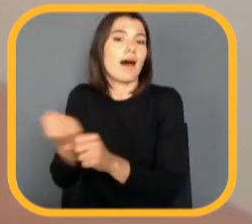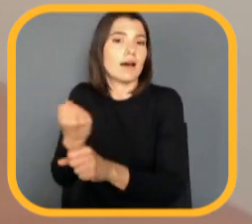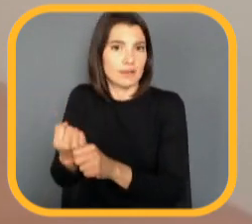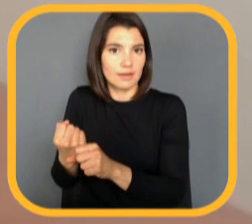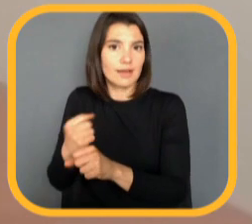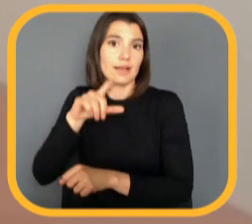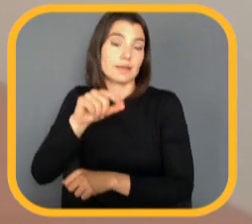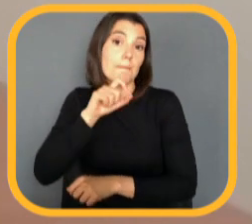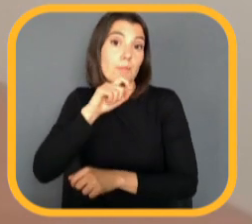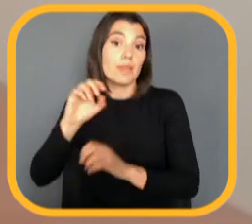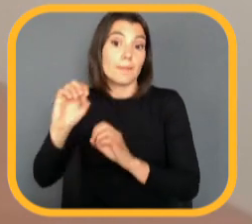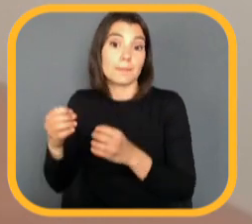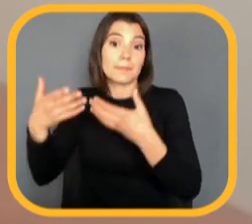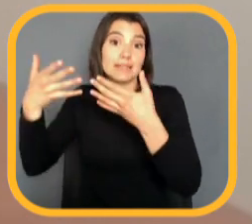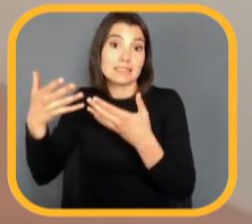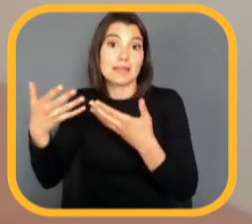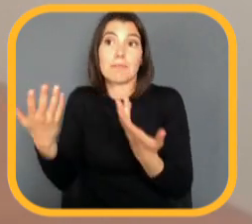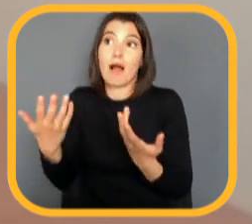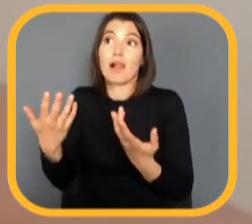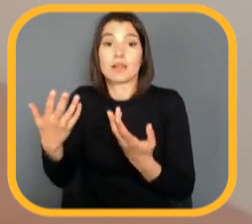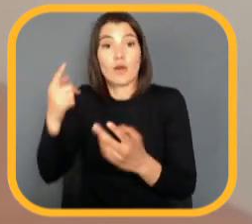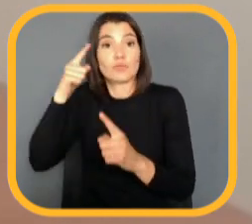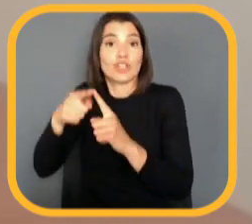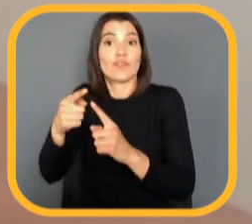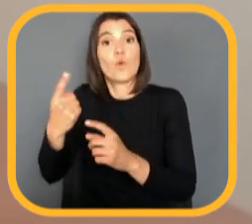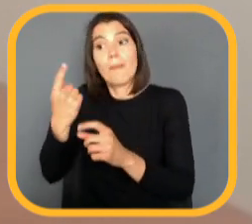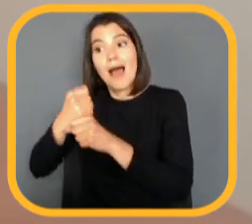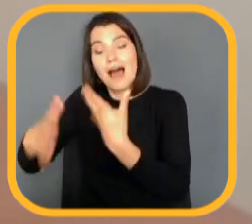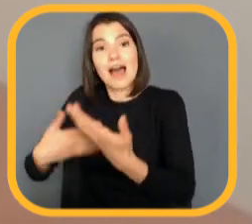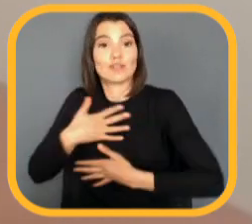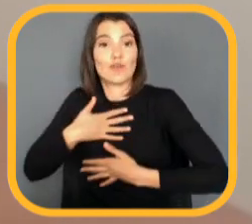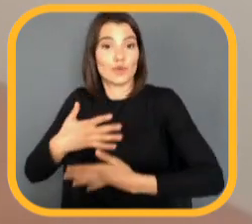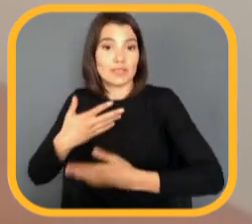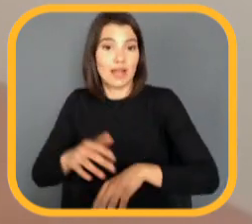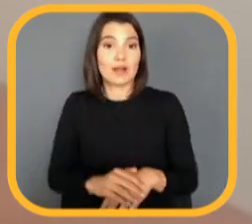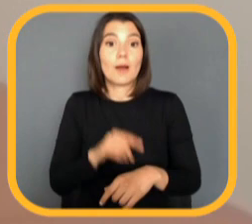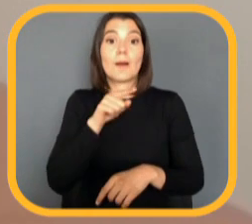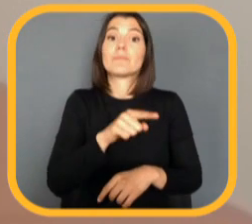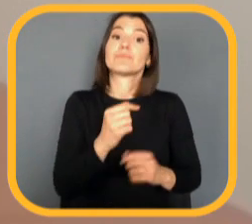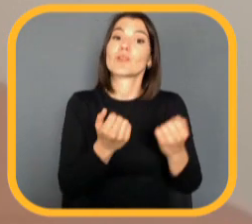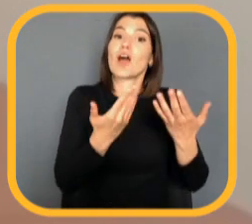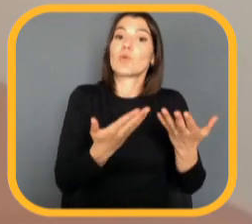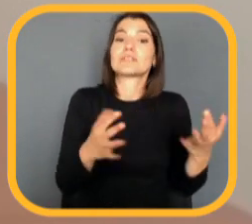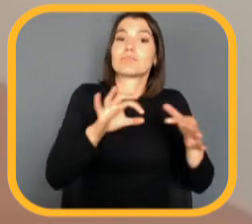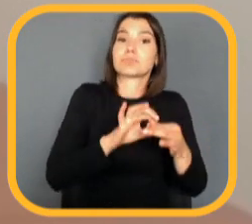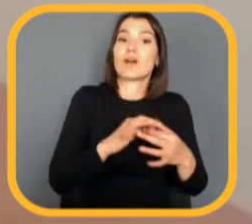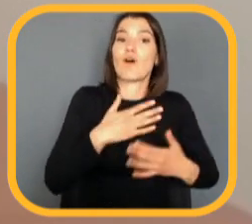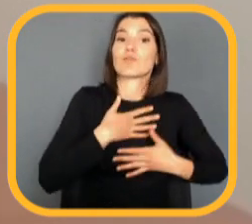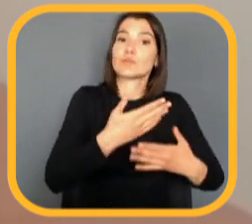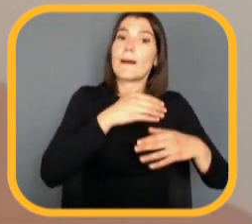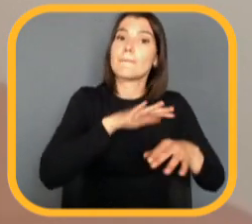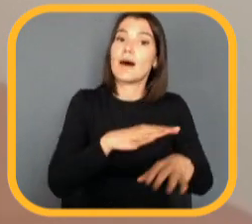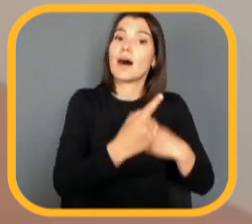à atividade, e até pode ser o principal elemento de uma ação de voluntariado. A ideia a reter é que a doação não define o